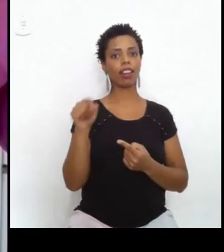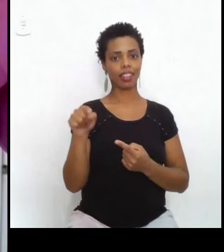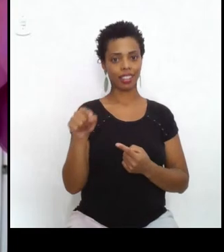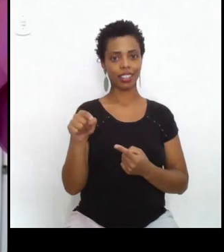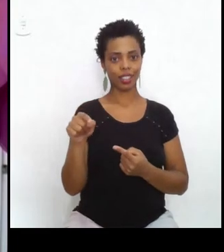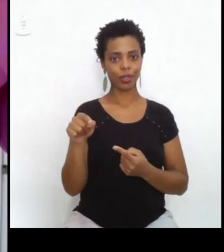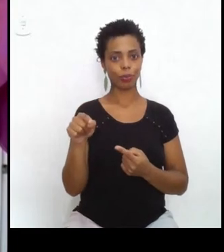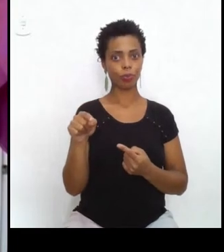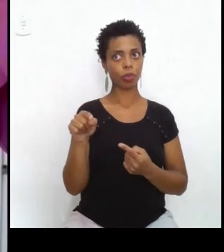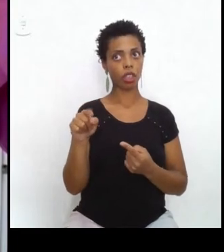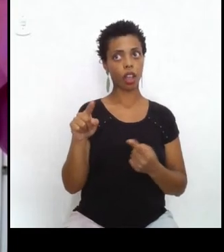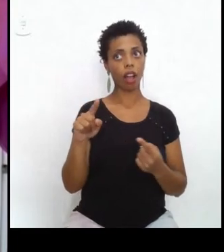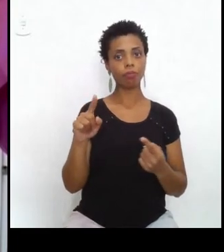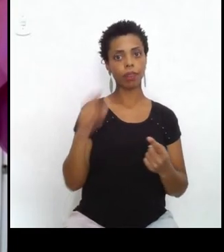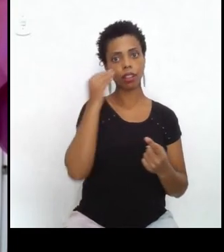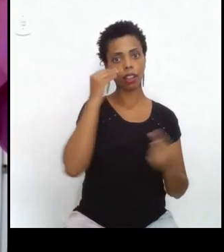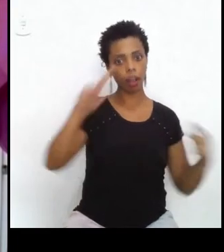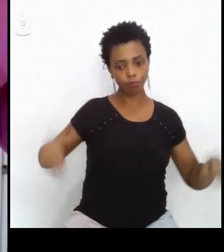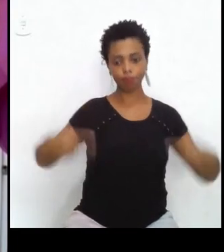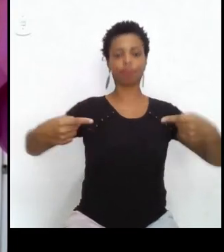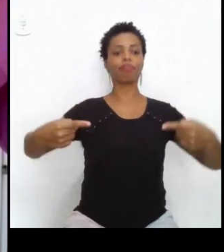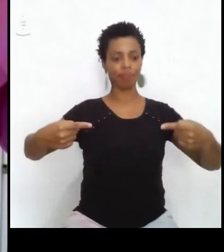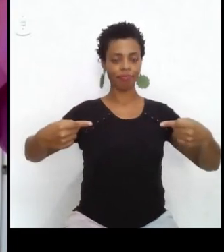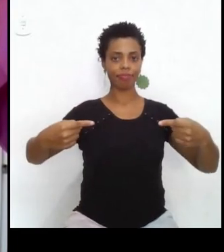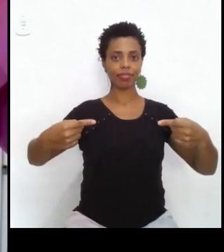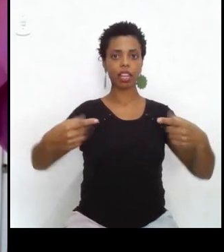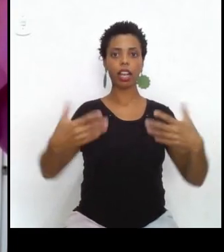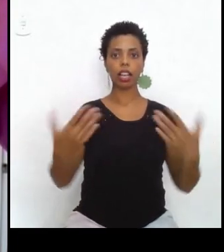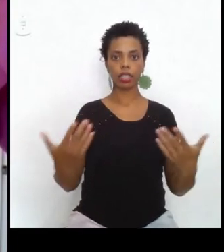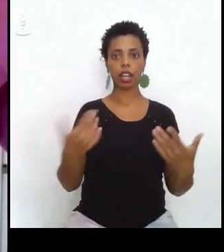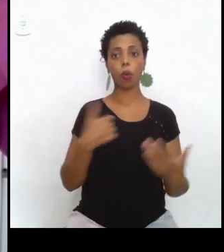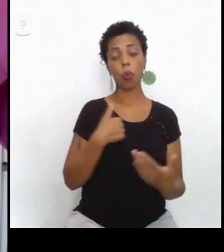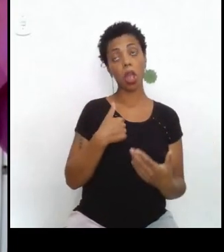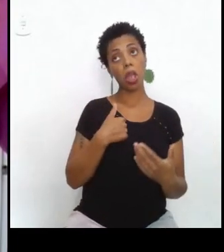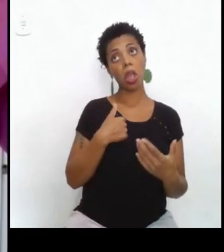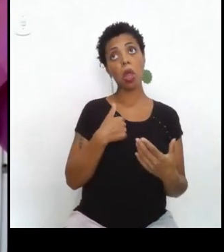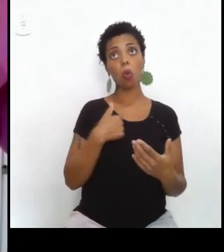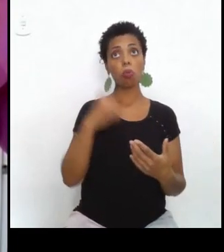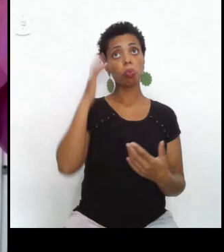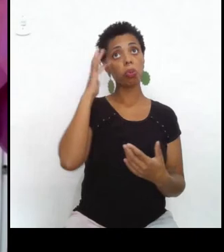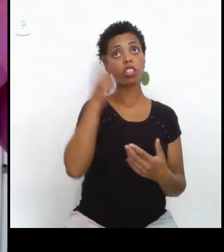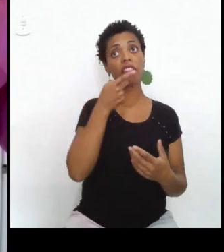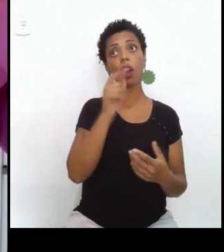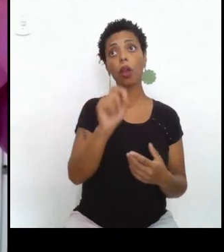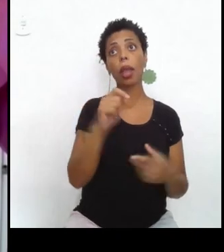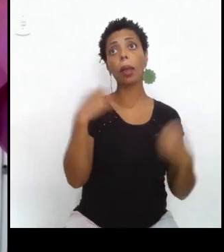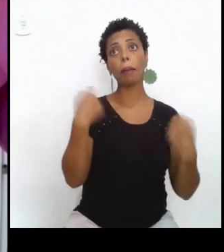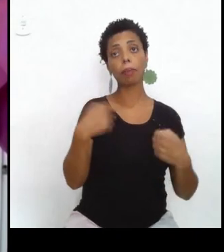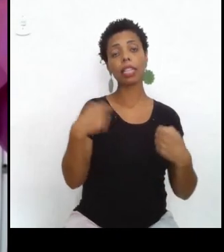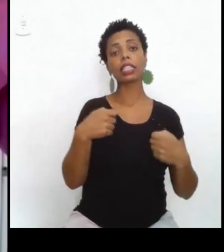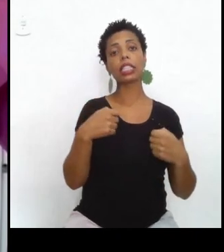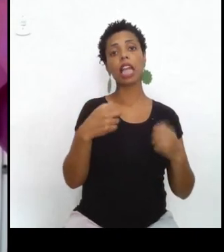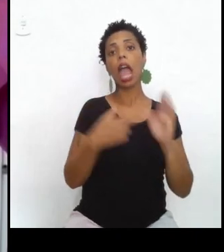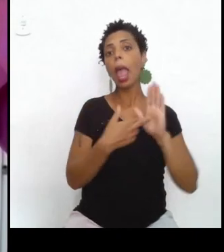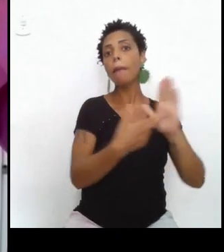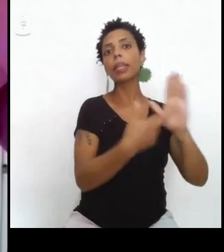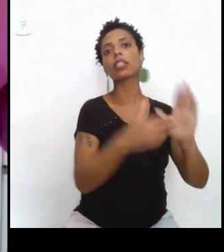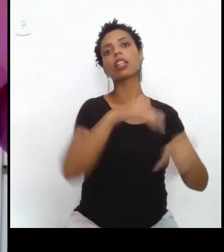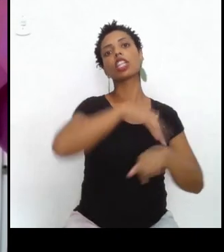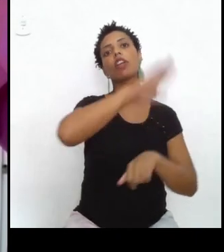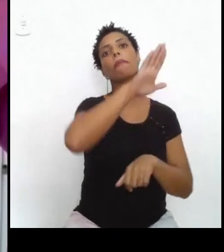contradição então eu daqui arriscaria dizer que a gente precisaria ter mais representatividade nas próprias